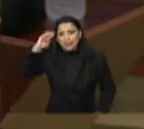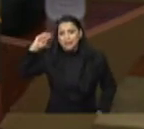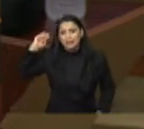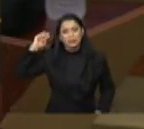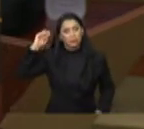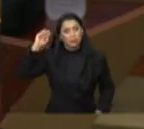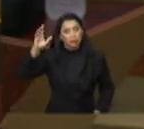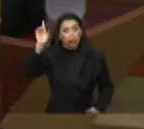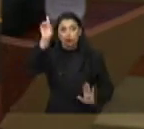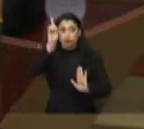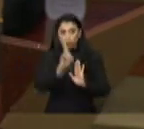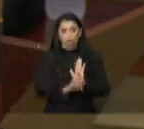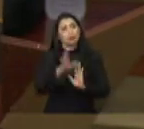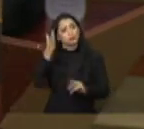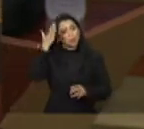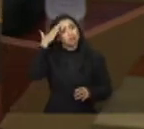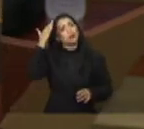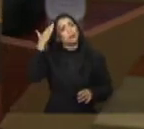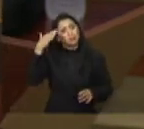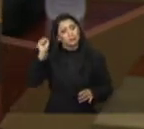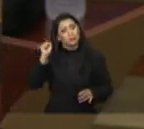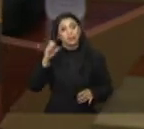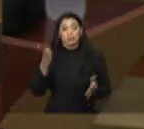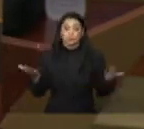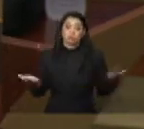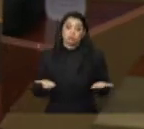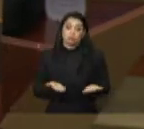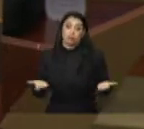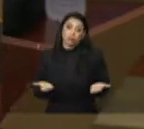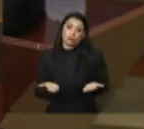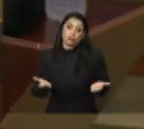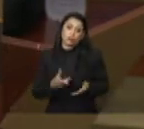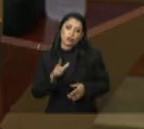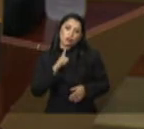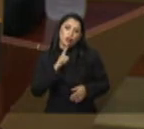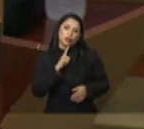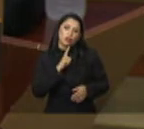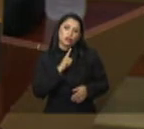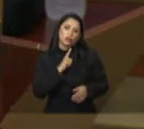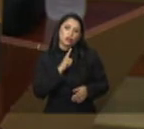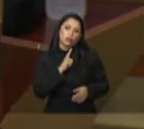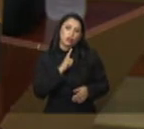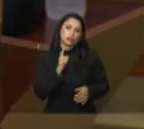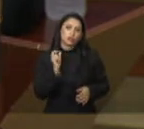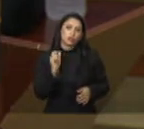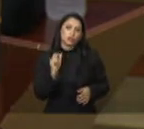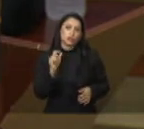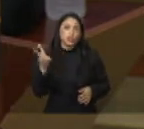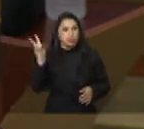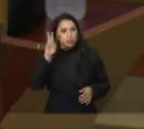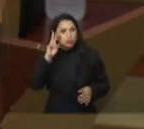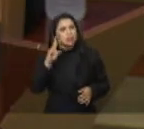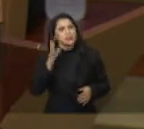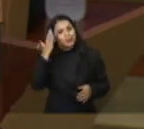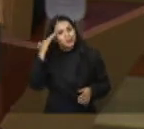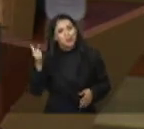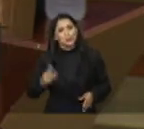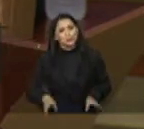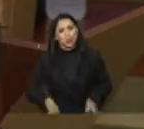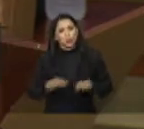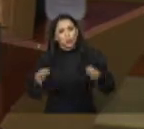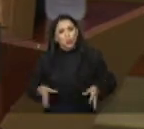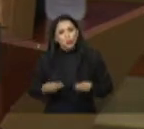os direitos como todos nós sabemos e hoje tem respaldo de clássicos tem custos